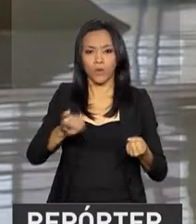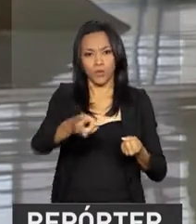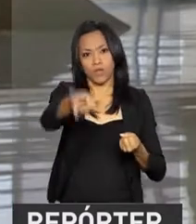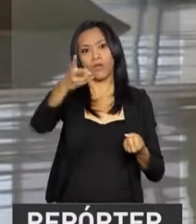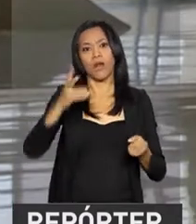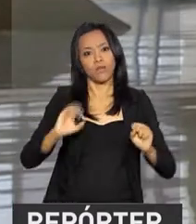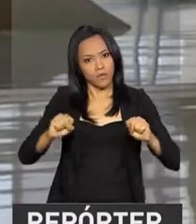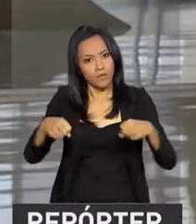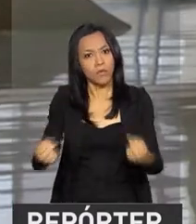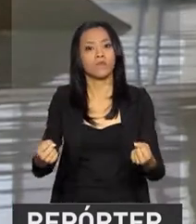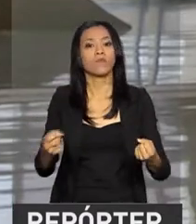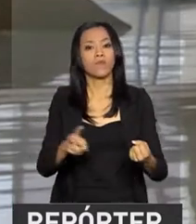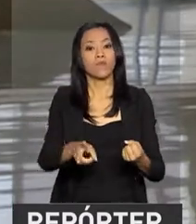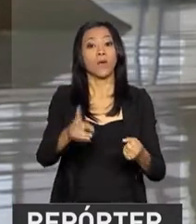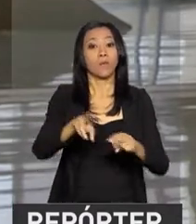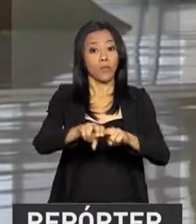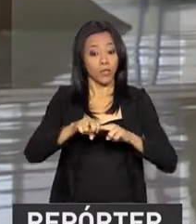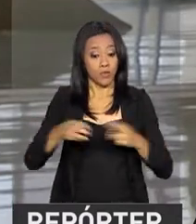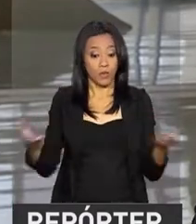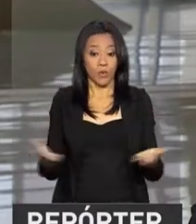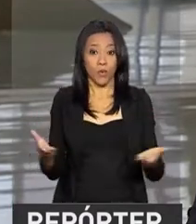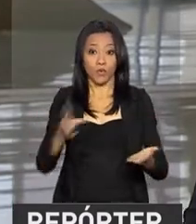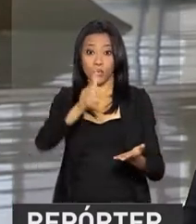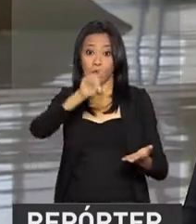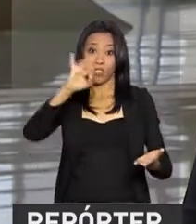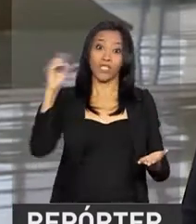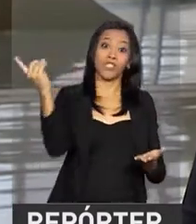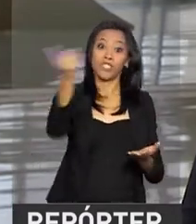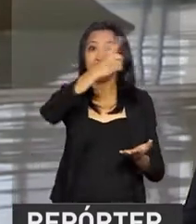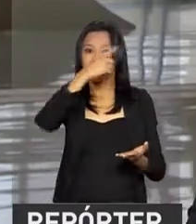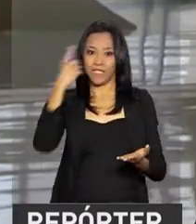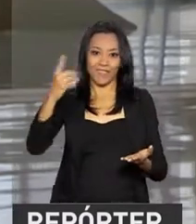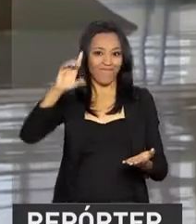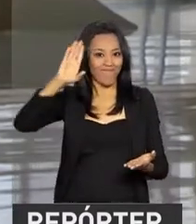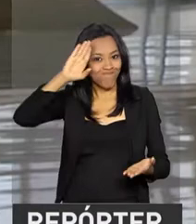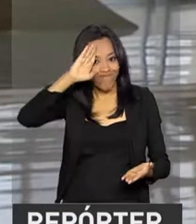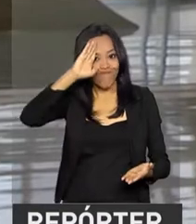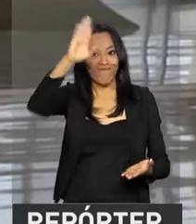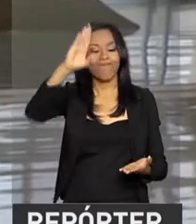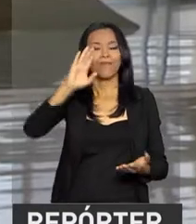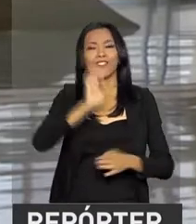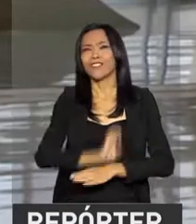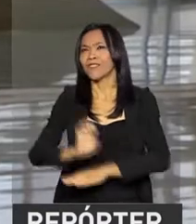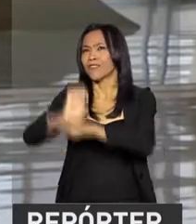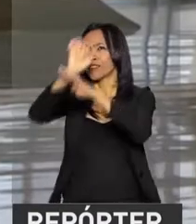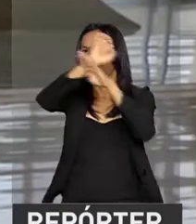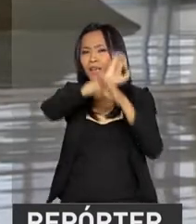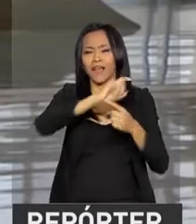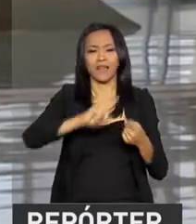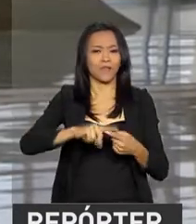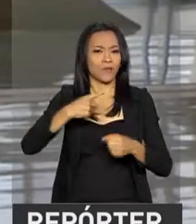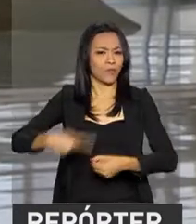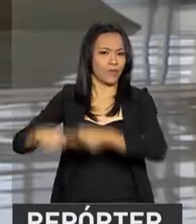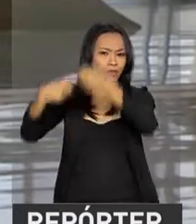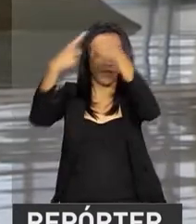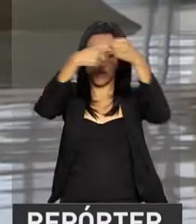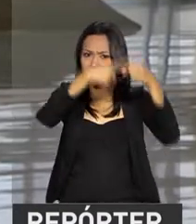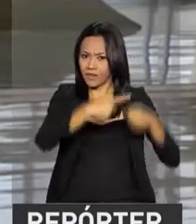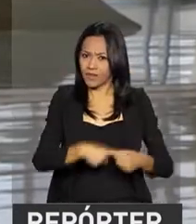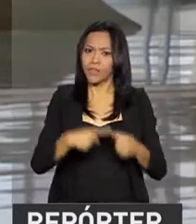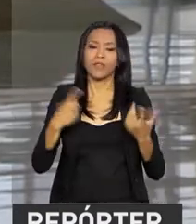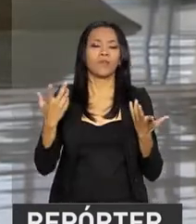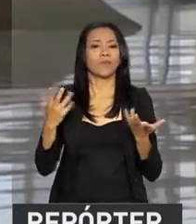Por isto, esse dia D é importante, onde todos, estados, municípios, sociedade organizada